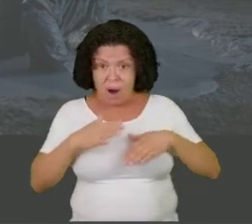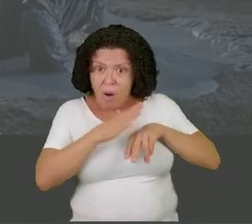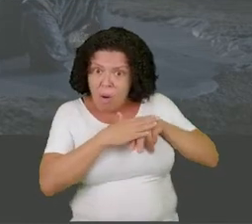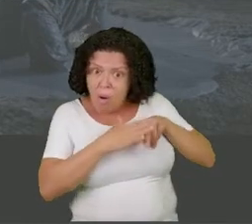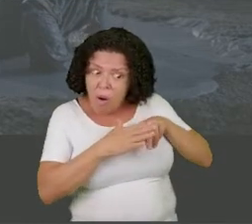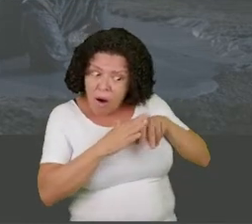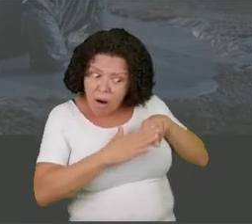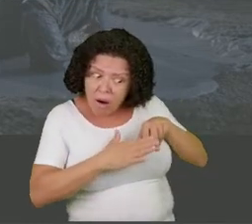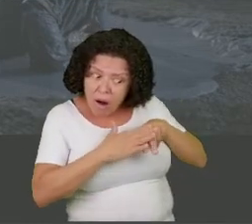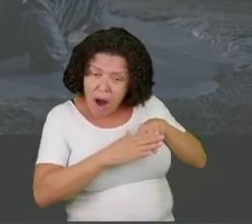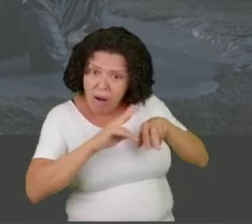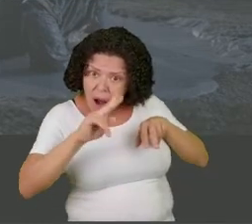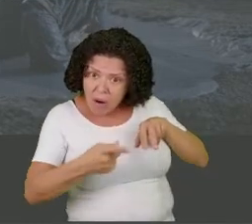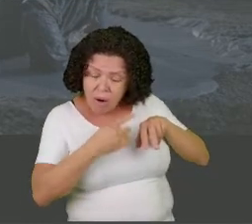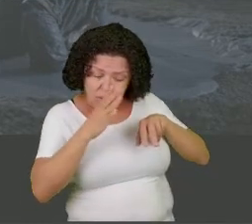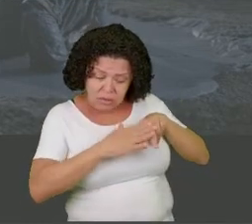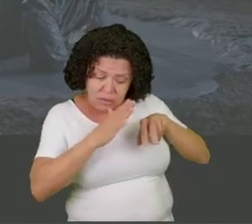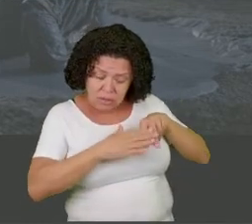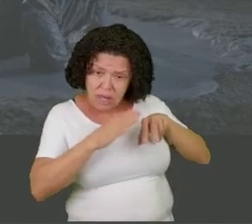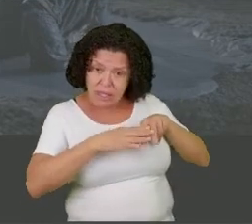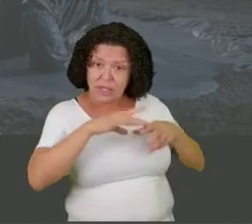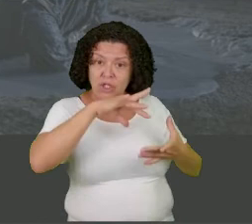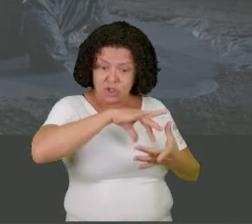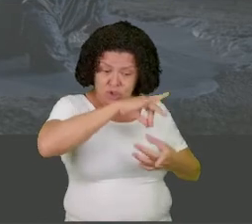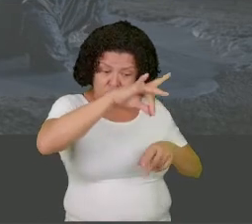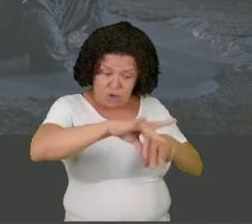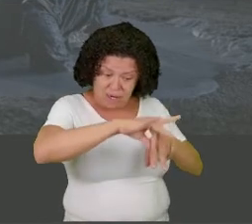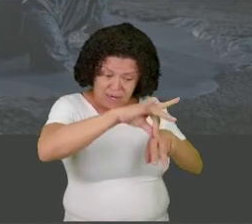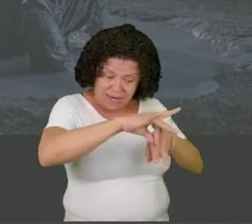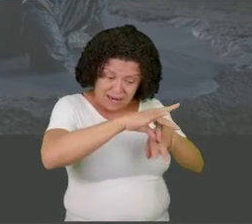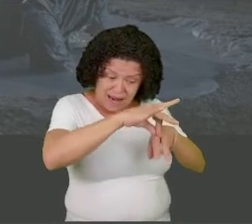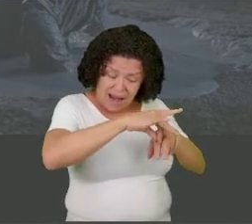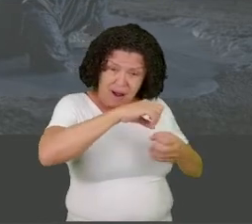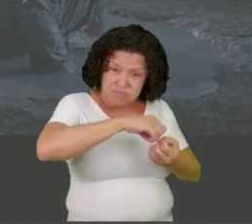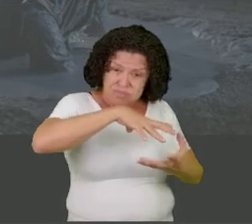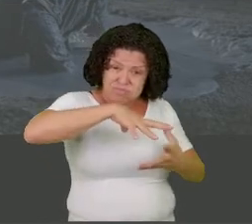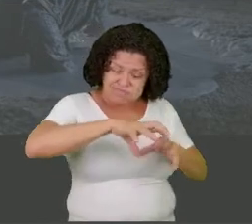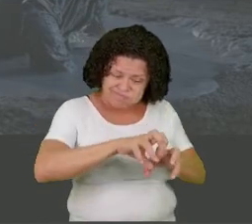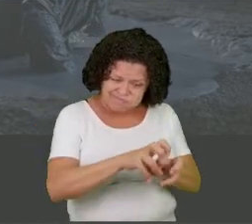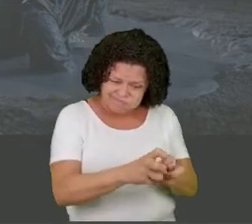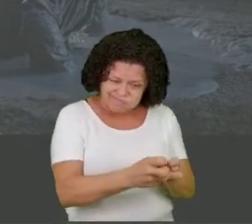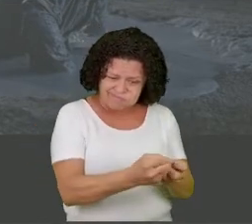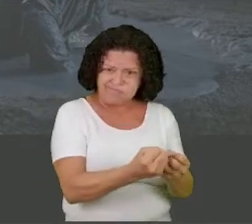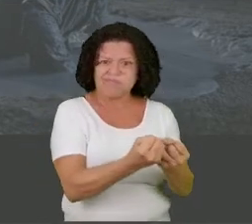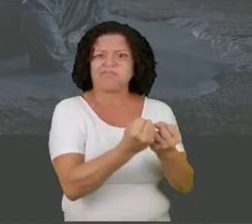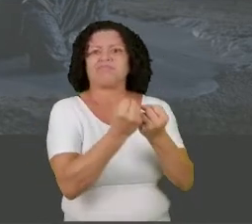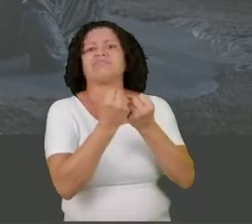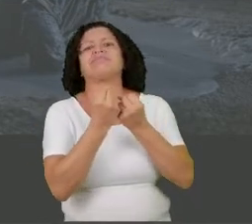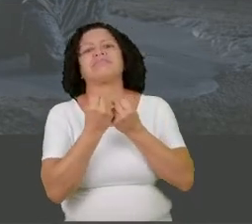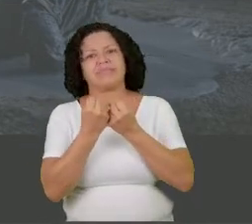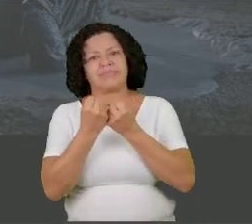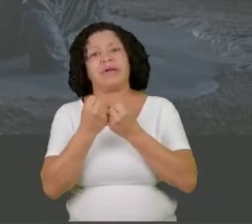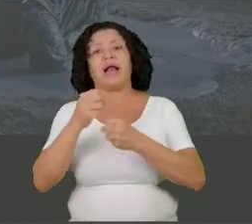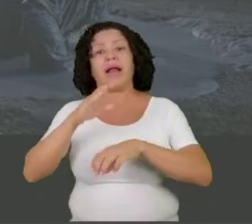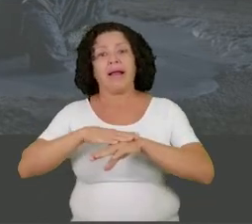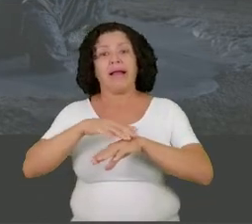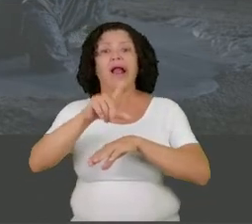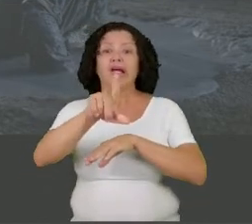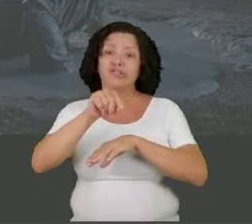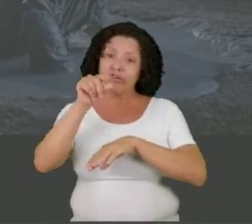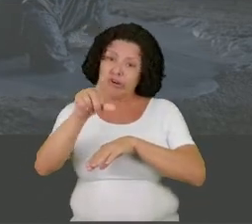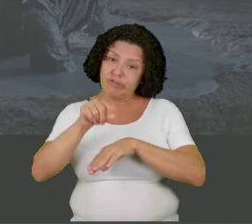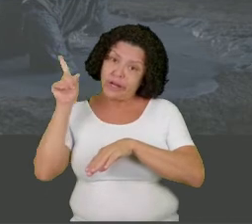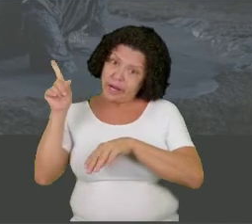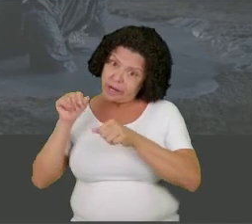o aparelho físico e com repercussões no aparelho espiritual foi destruído ou